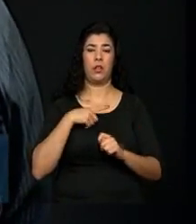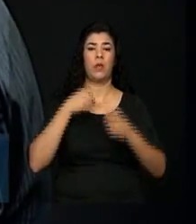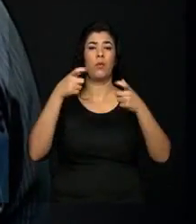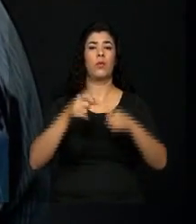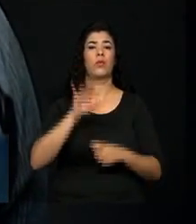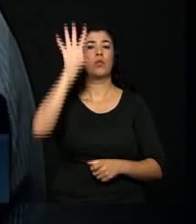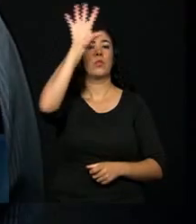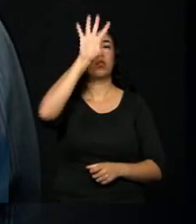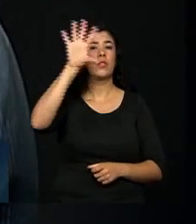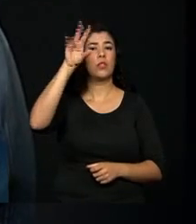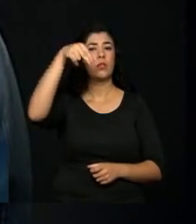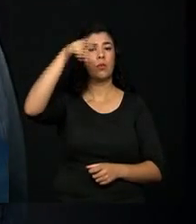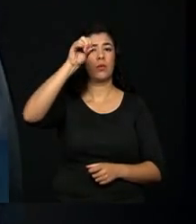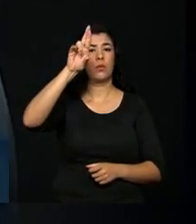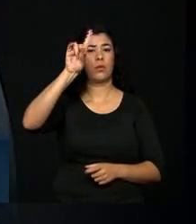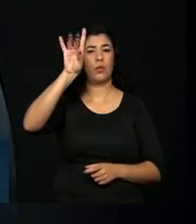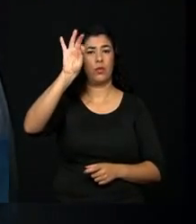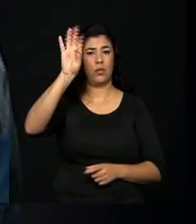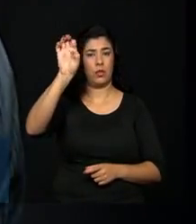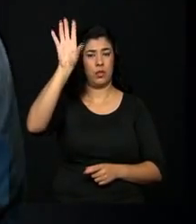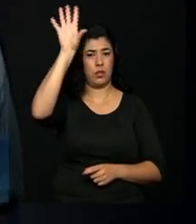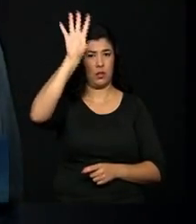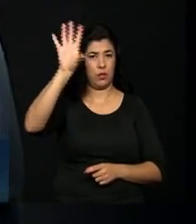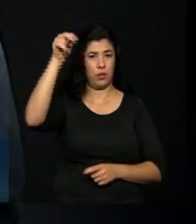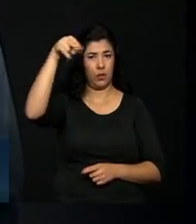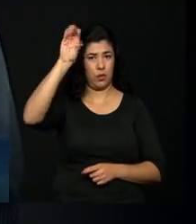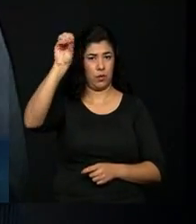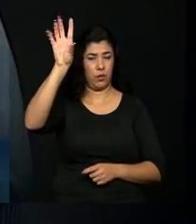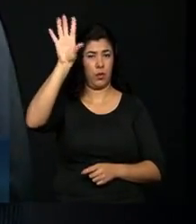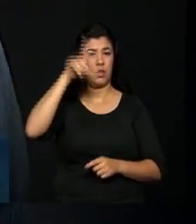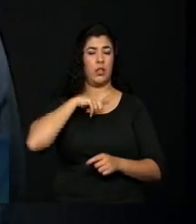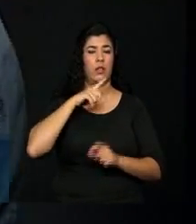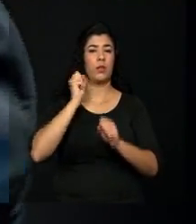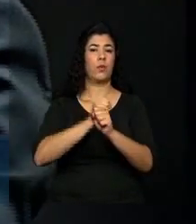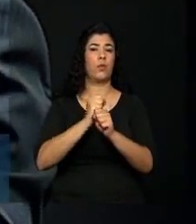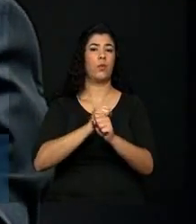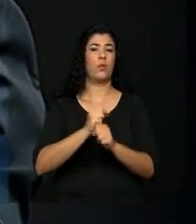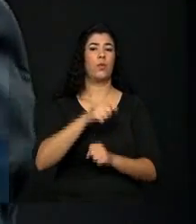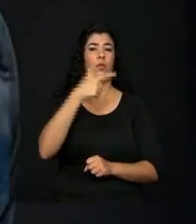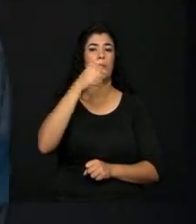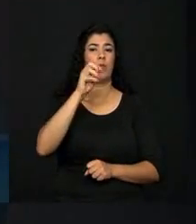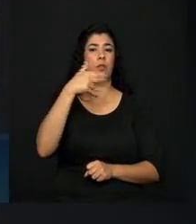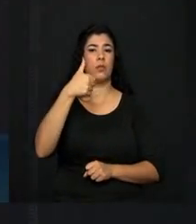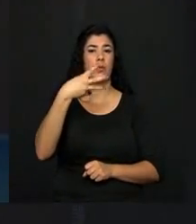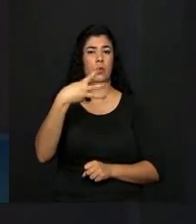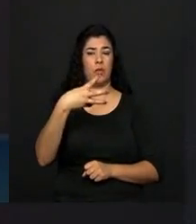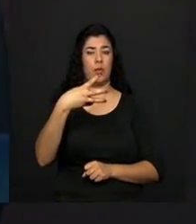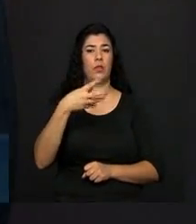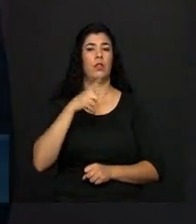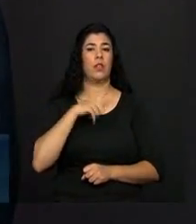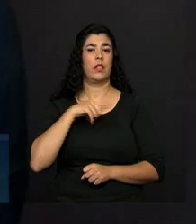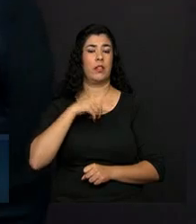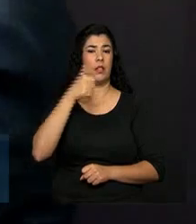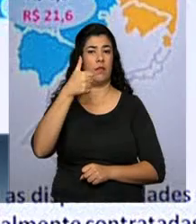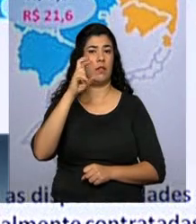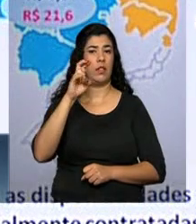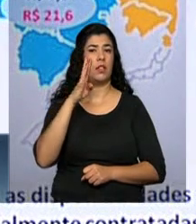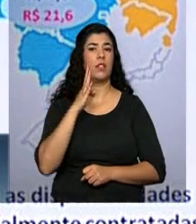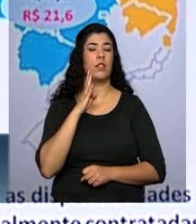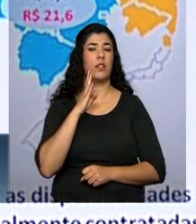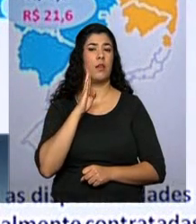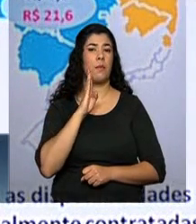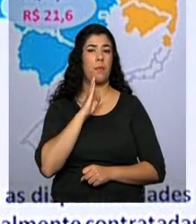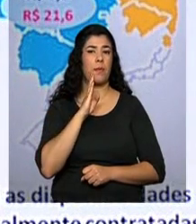nordeste 15 bilhões eh no ano de 2014 eh e 55